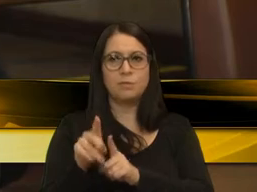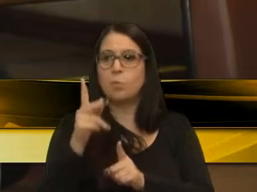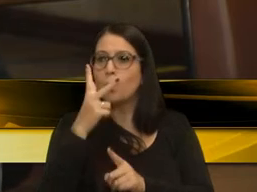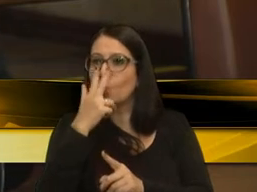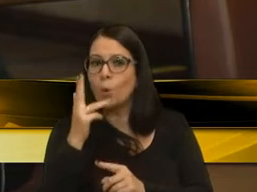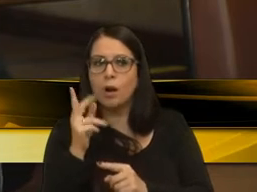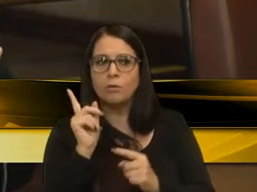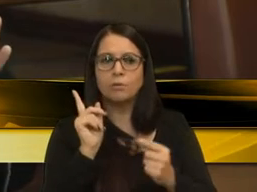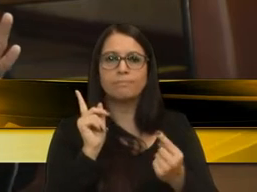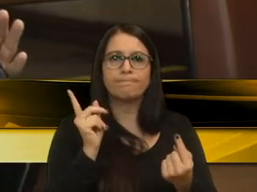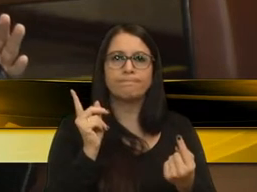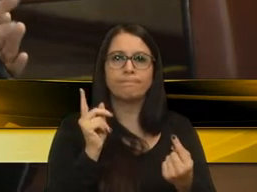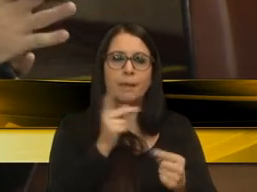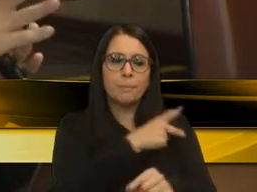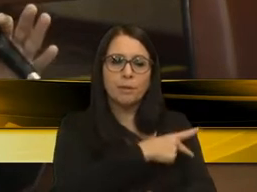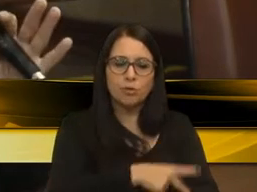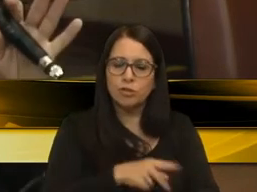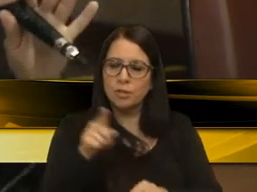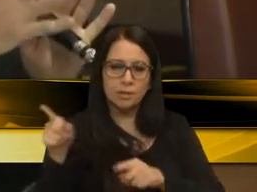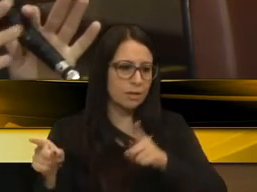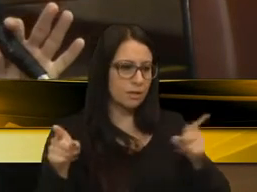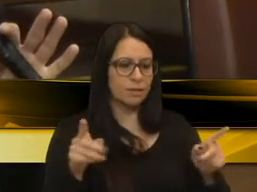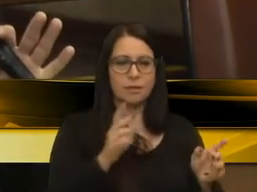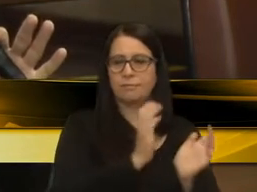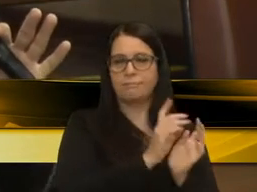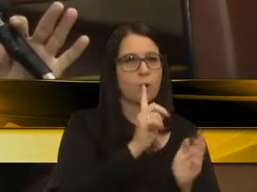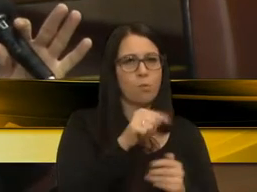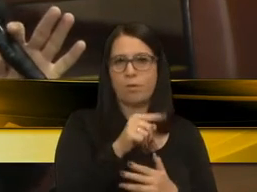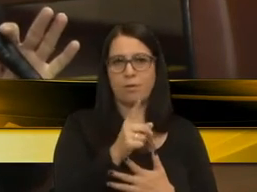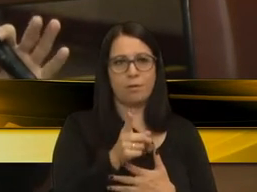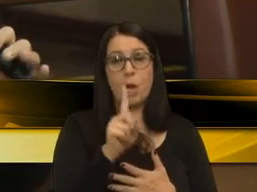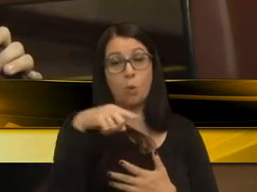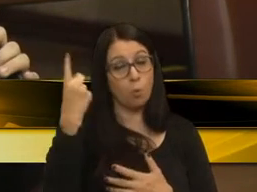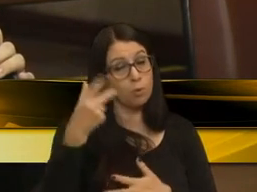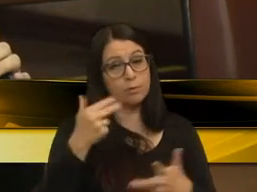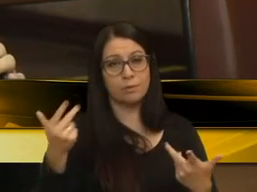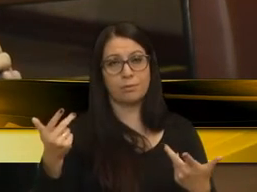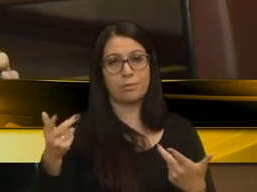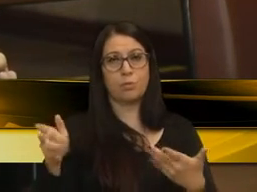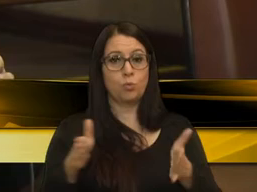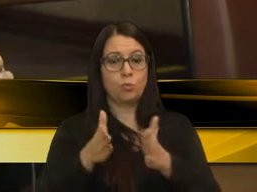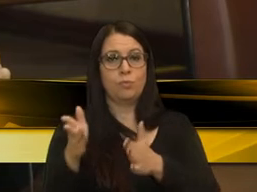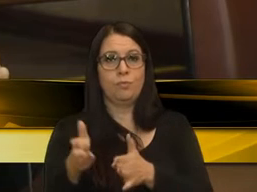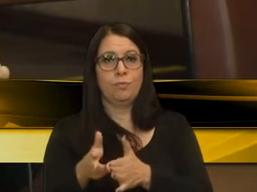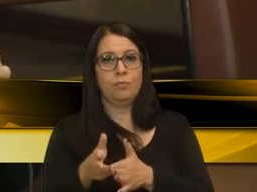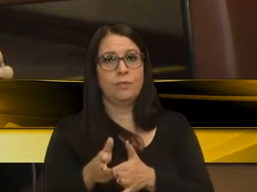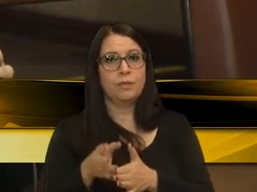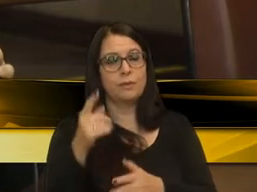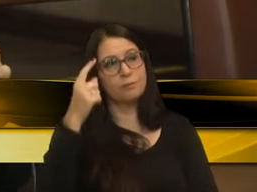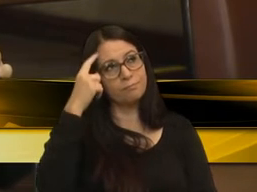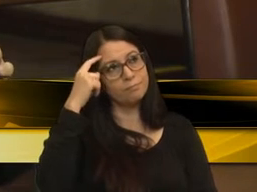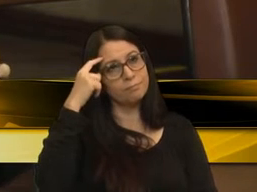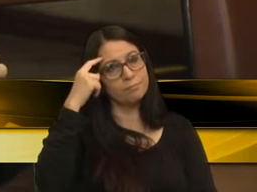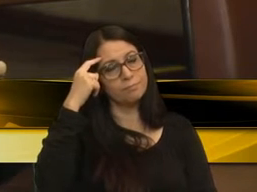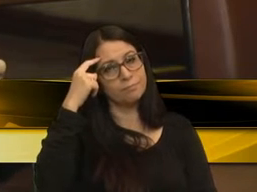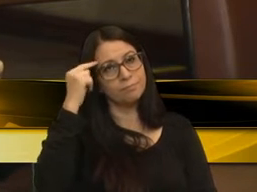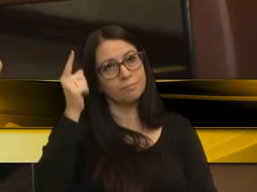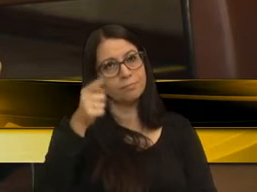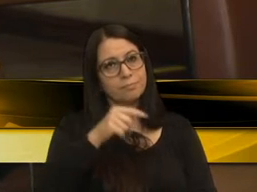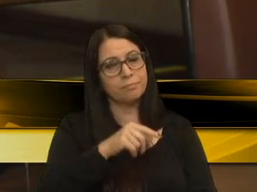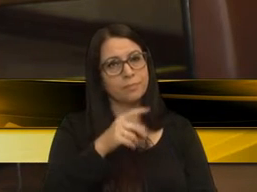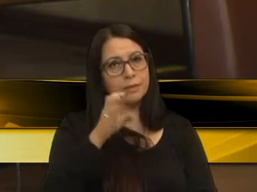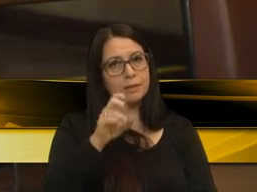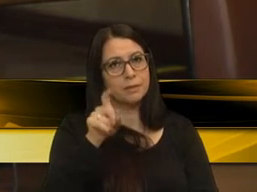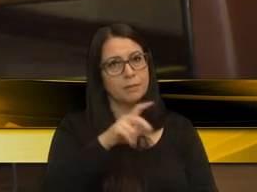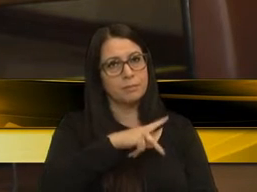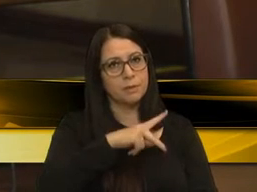mesmo pedagogia, né, da PAI, é outra questão. Sabe o que eu fico pensando, o senhor, enquanto